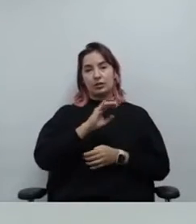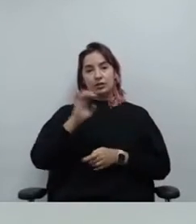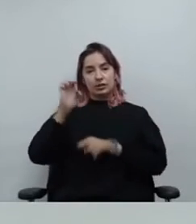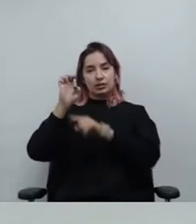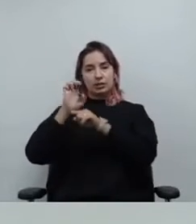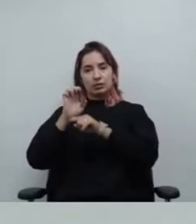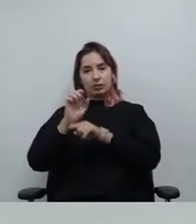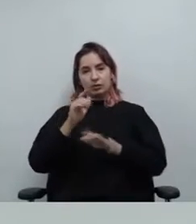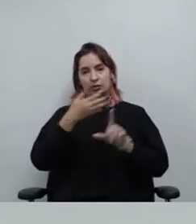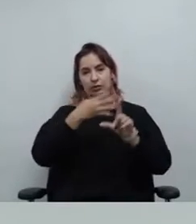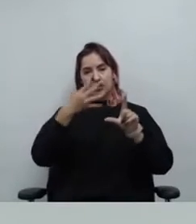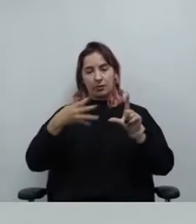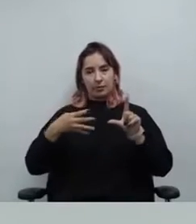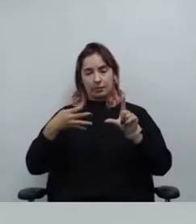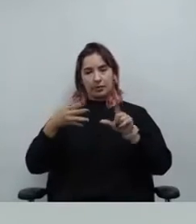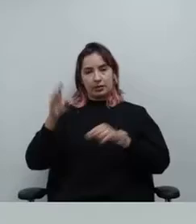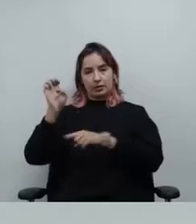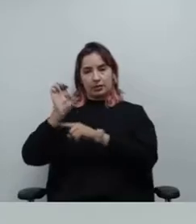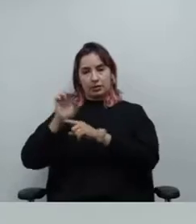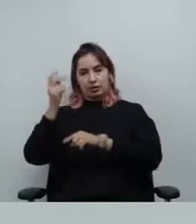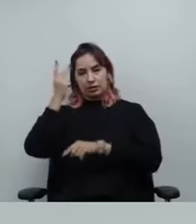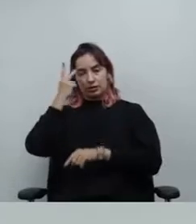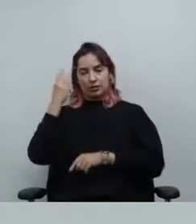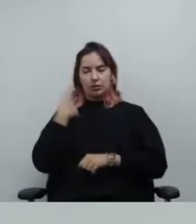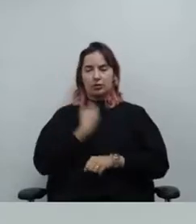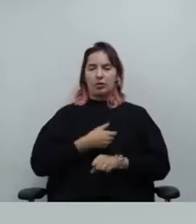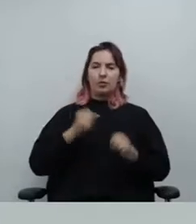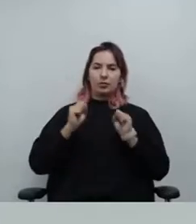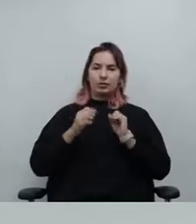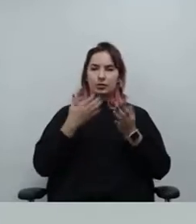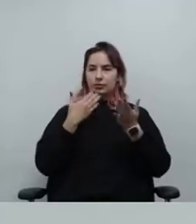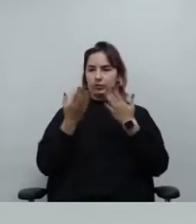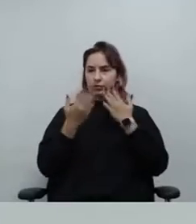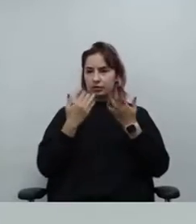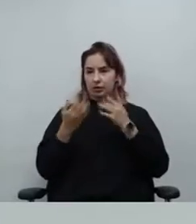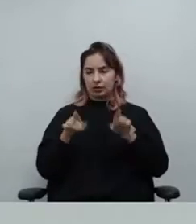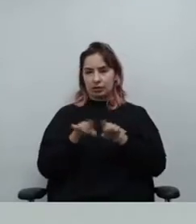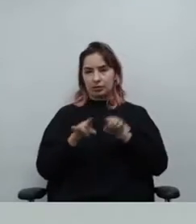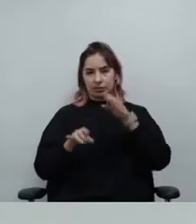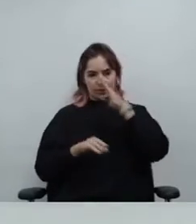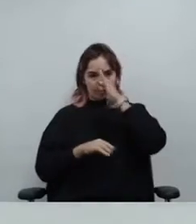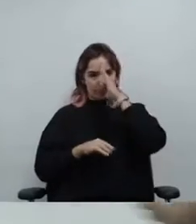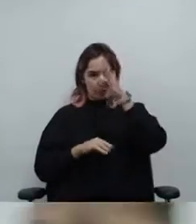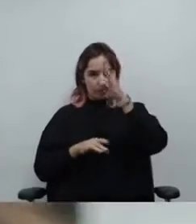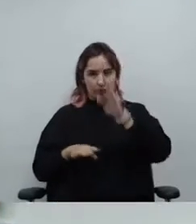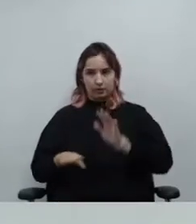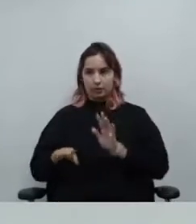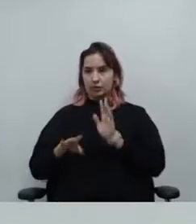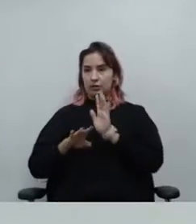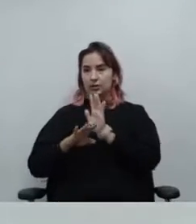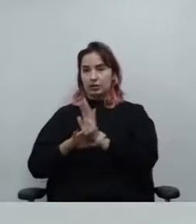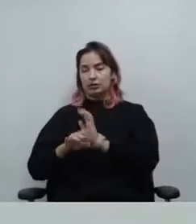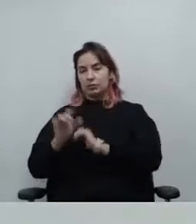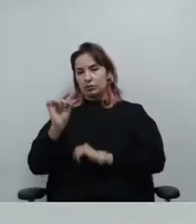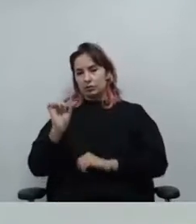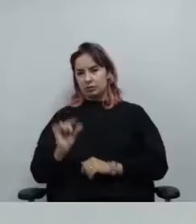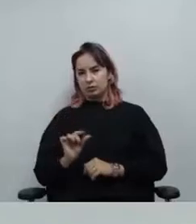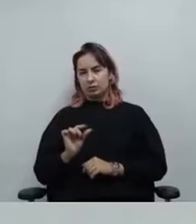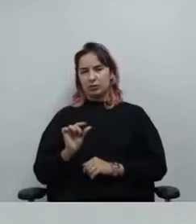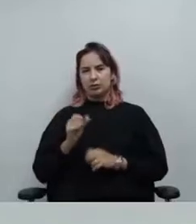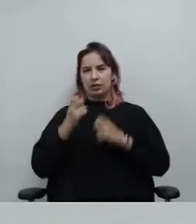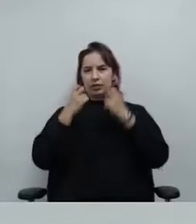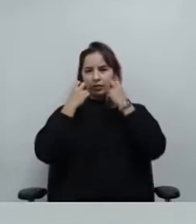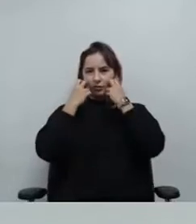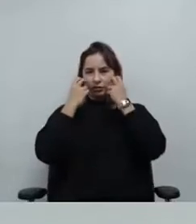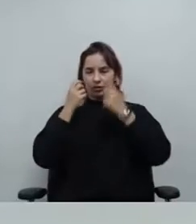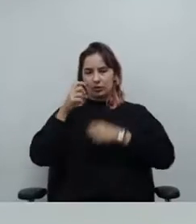Paulo. Nós estamos abertos a dialogar e, principalmente, a ajudar a diminuir essa